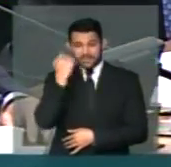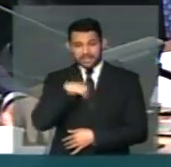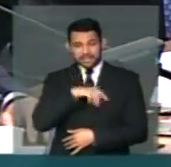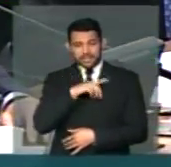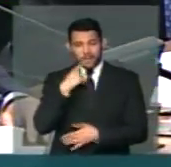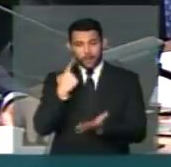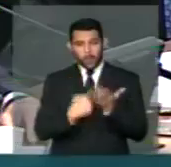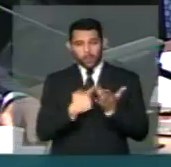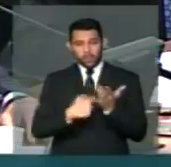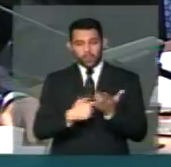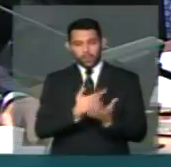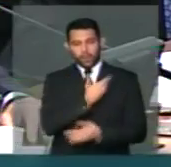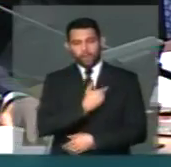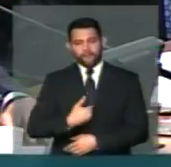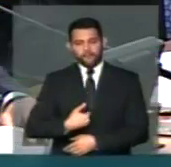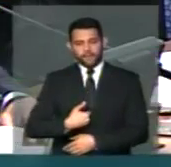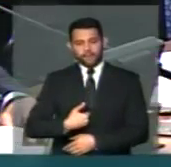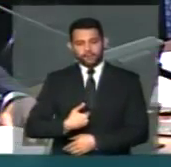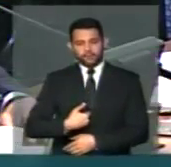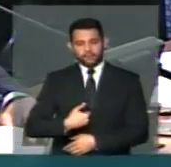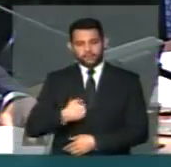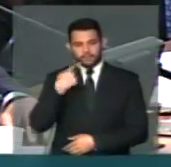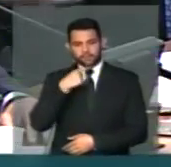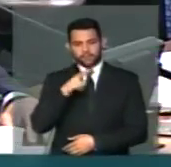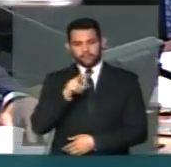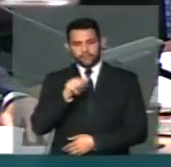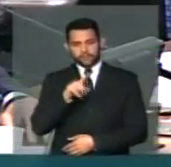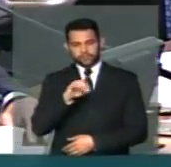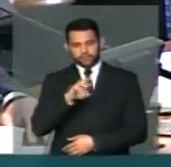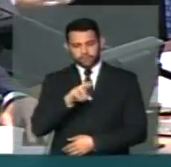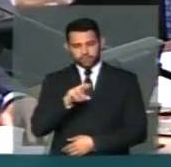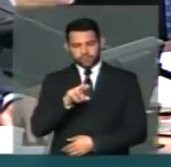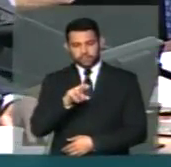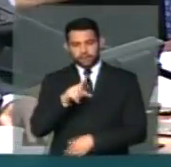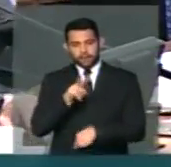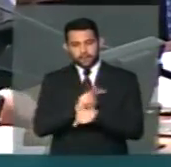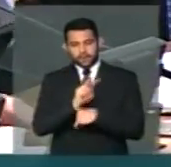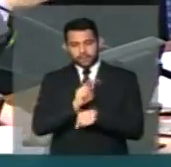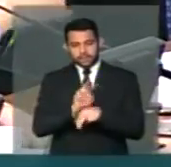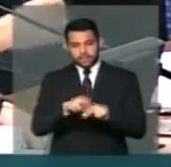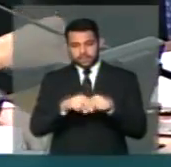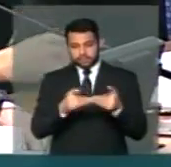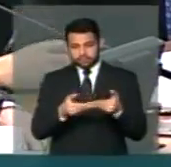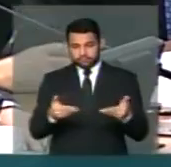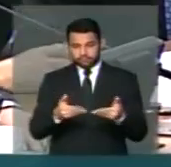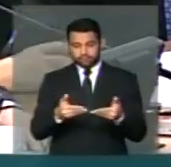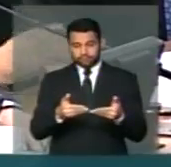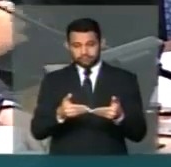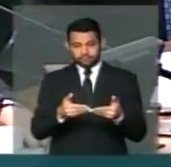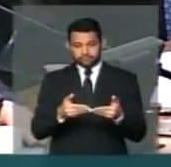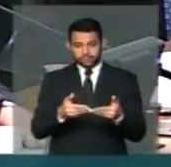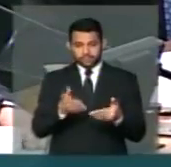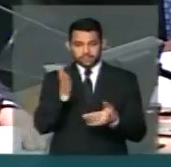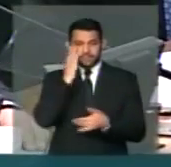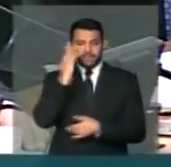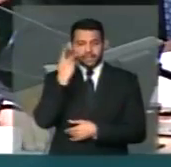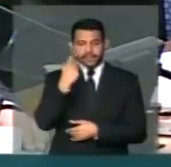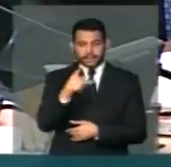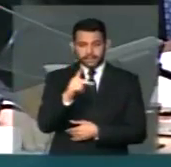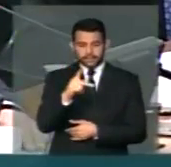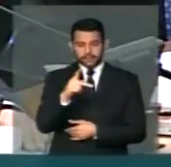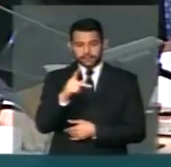tem acordo com o governo, deputado Valdir. E para proteger isso, saber